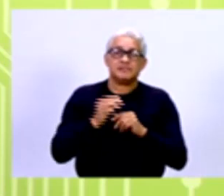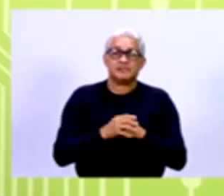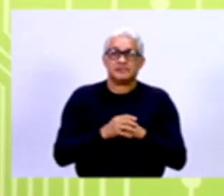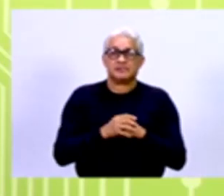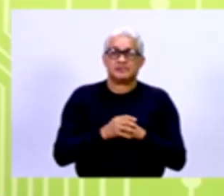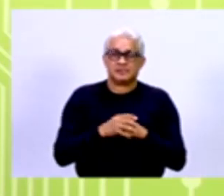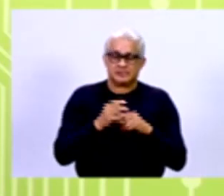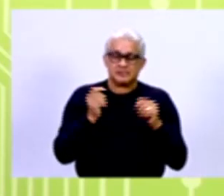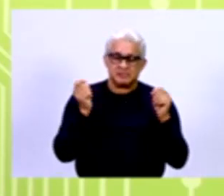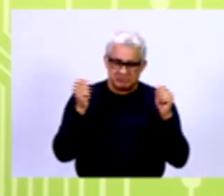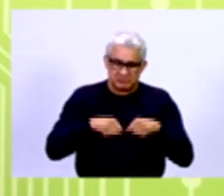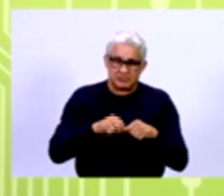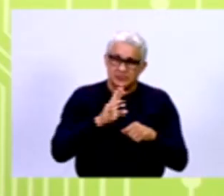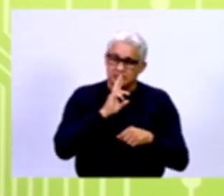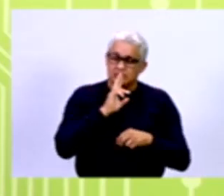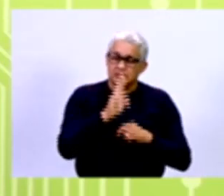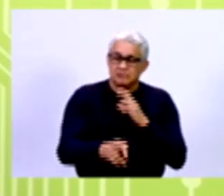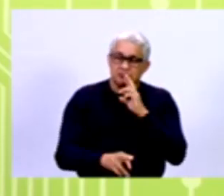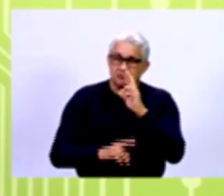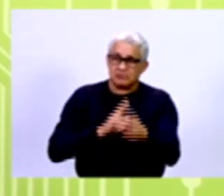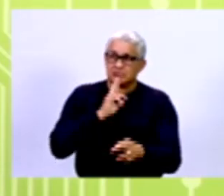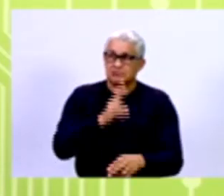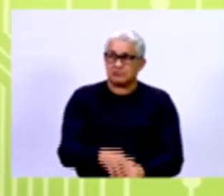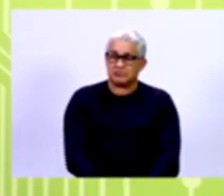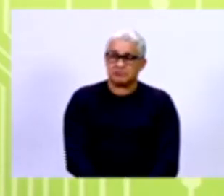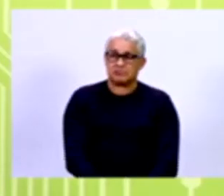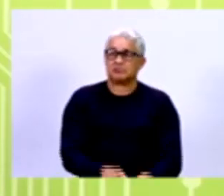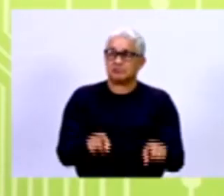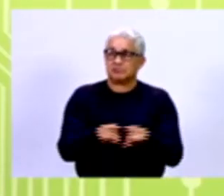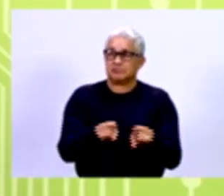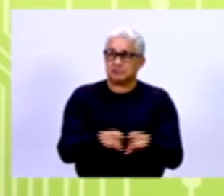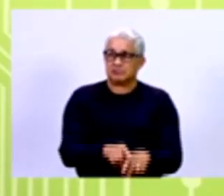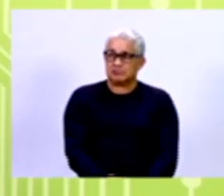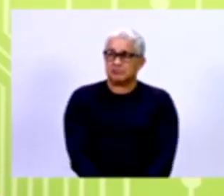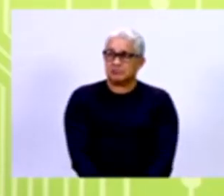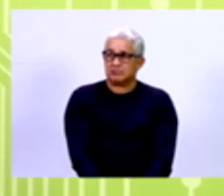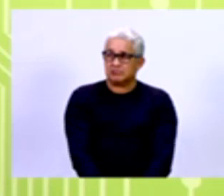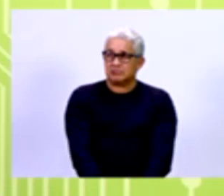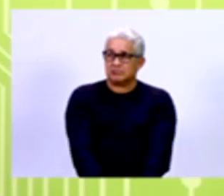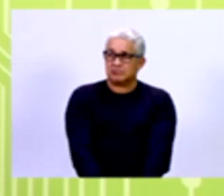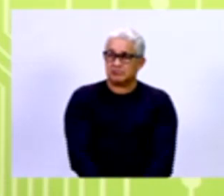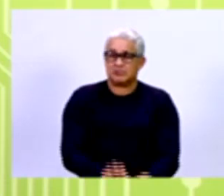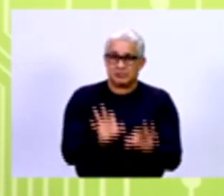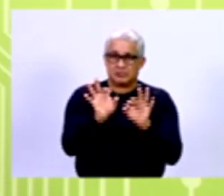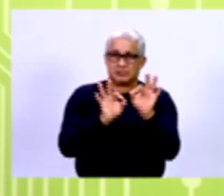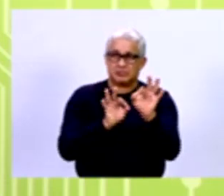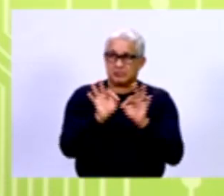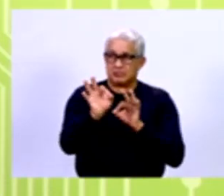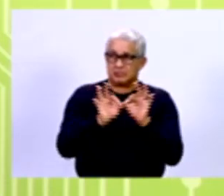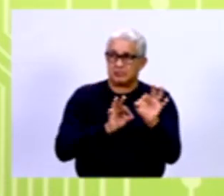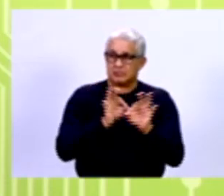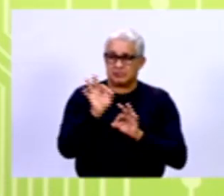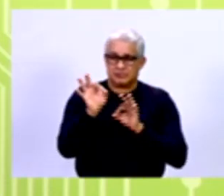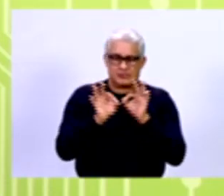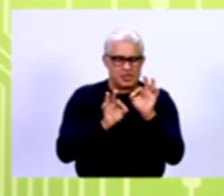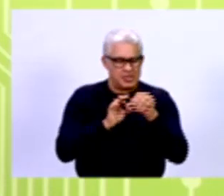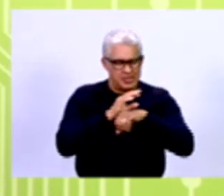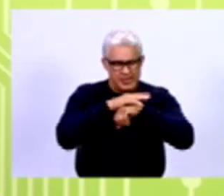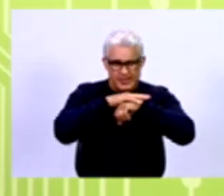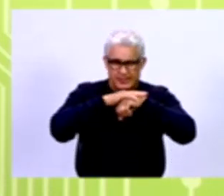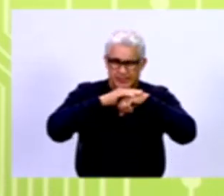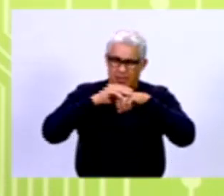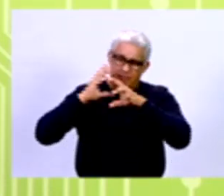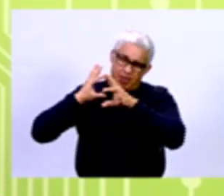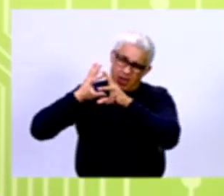sejam capazes de responder. Além disso, nós preparamos com muito zelo uma